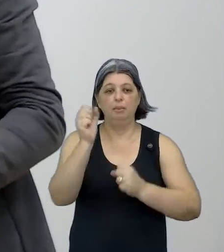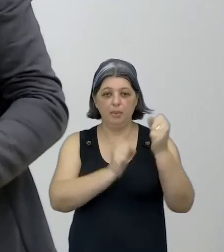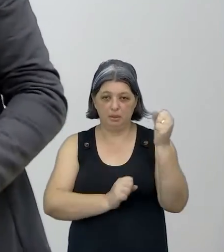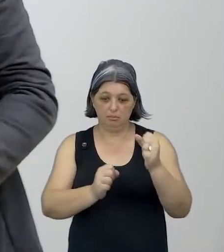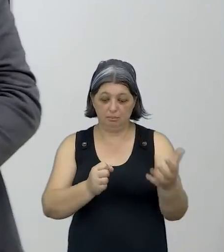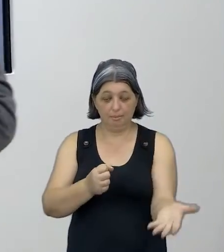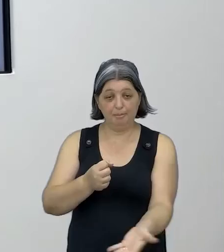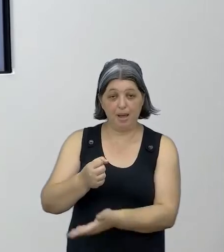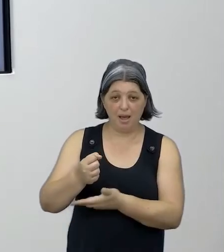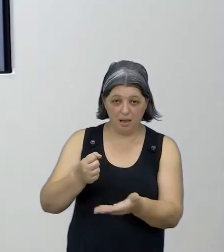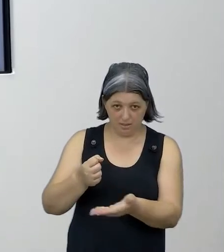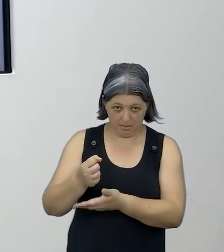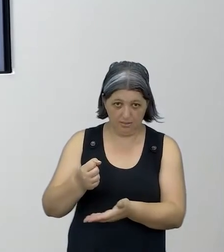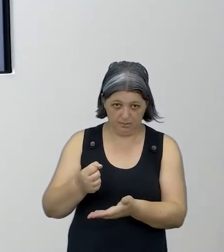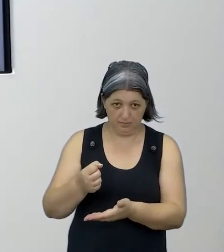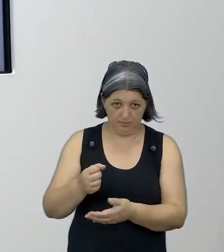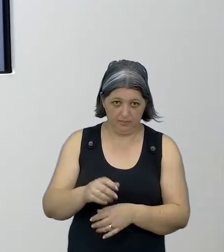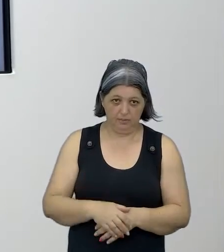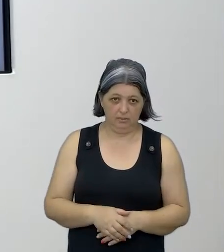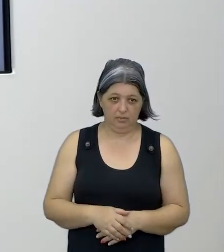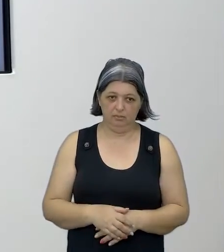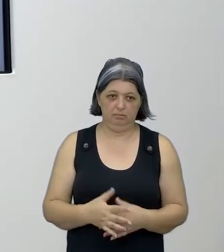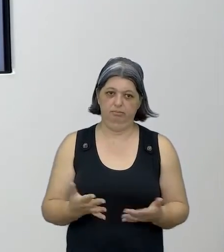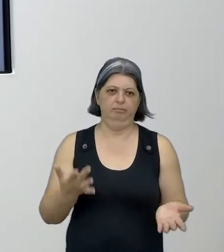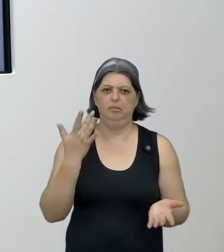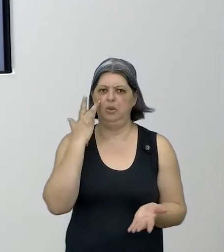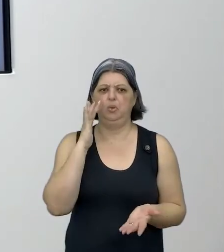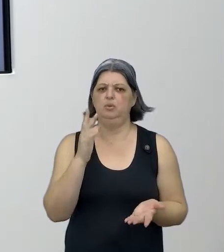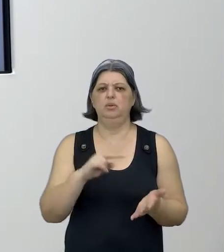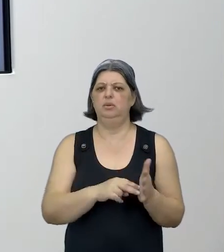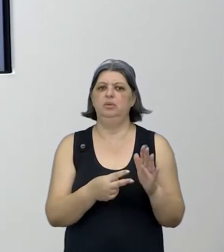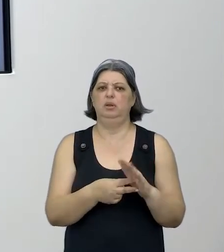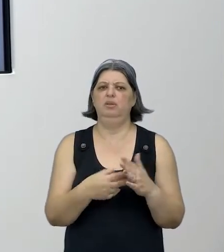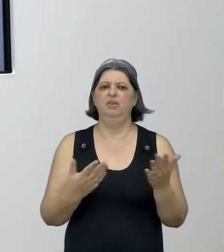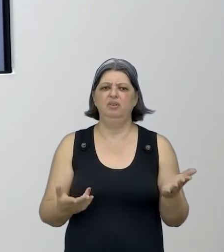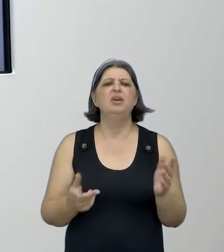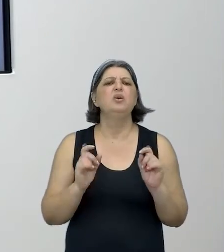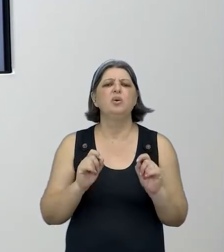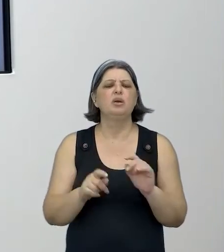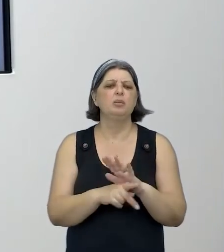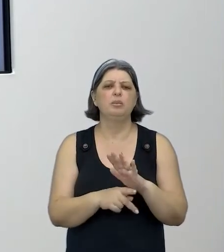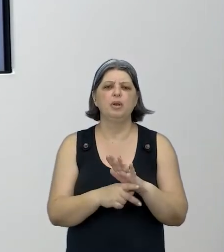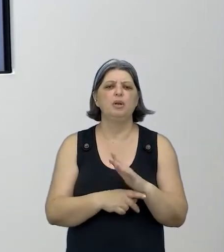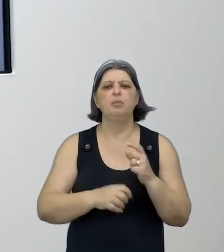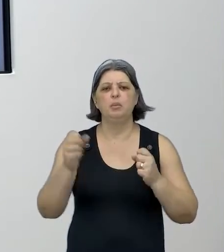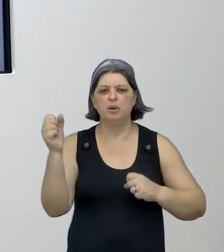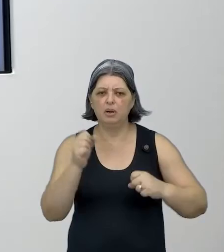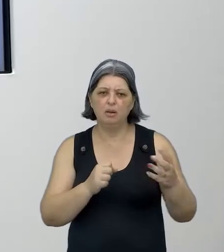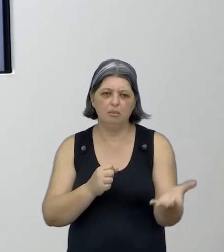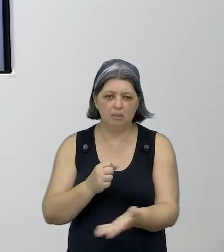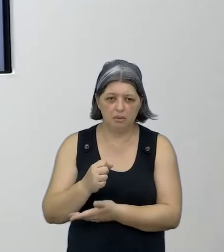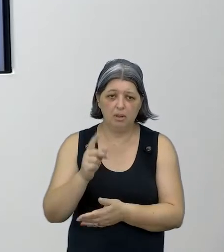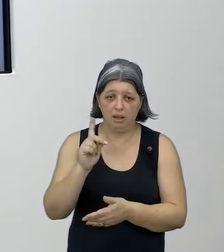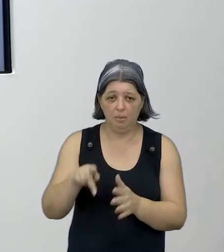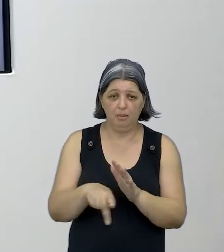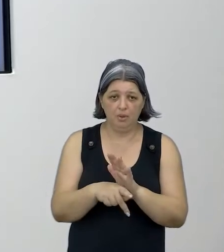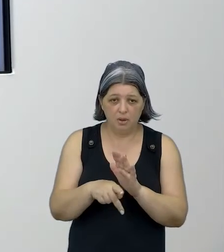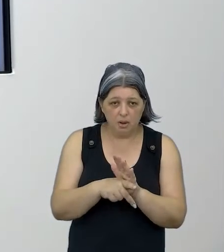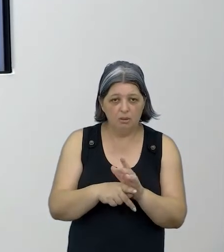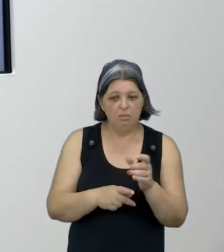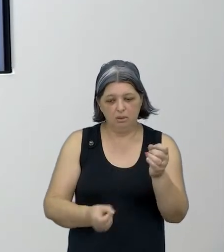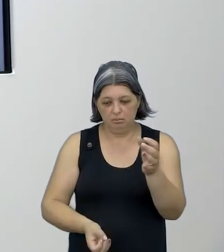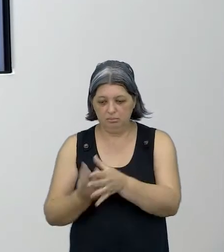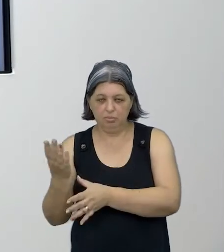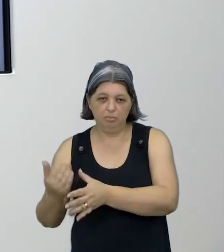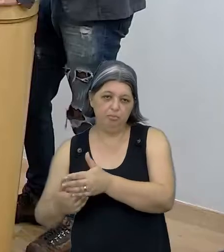base. Professor, eu não sei o que é indústria de base. Indústria de base é a indústria que faz a indústria. Já